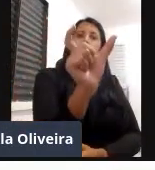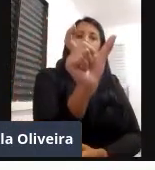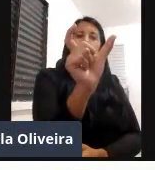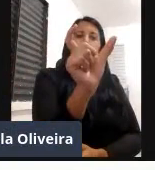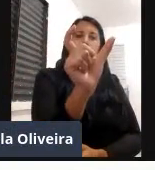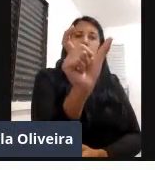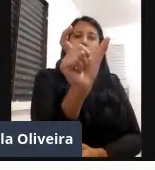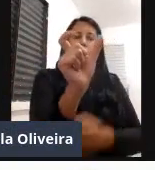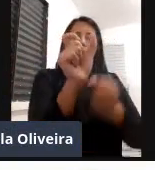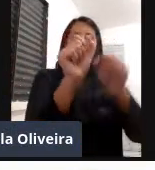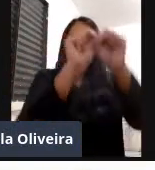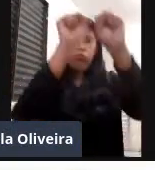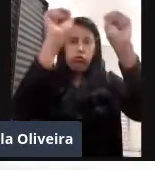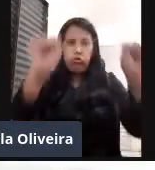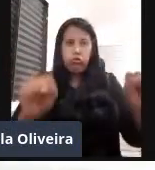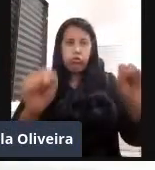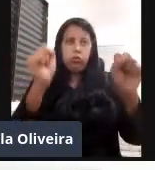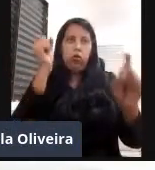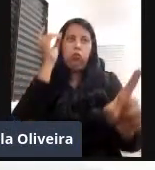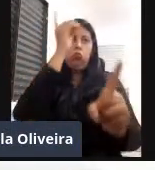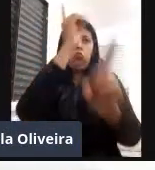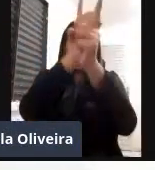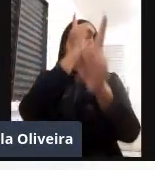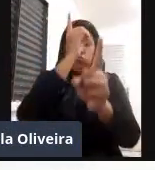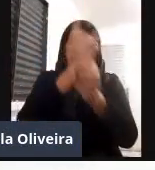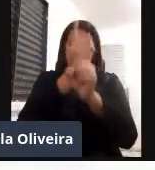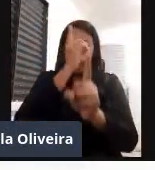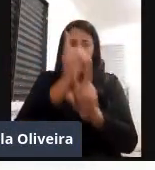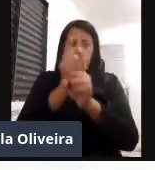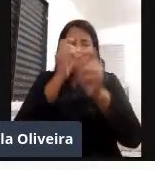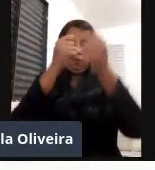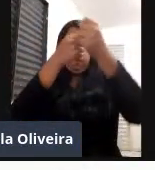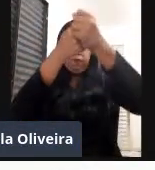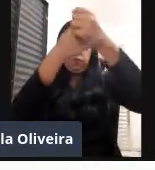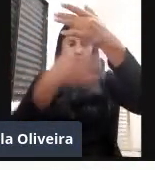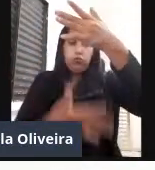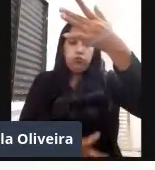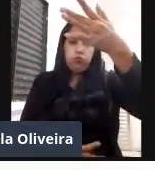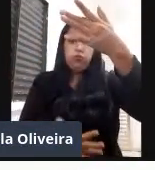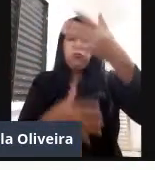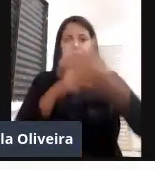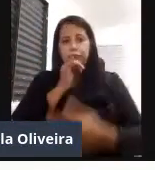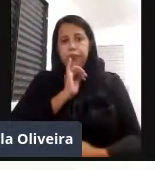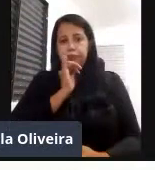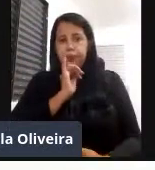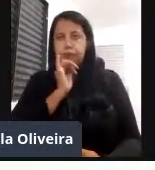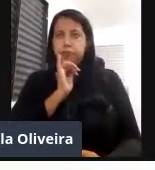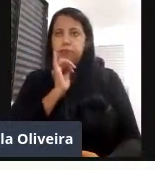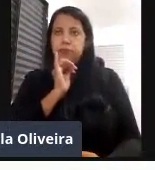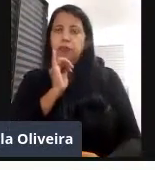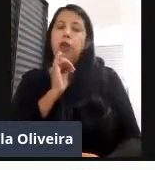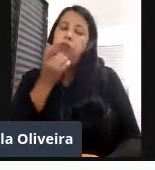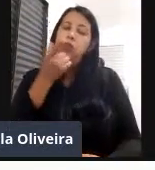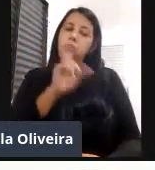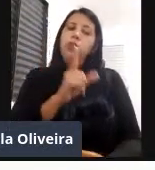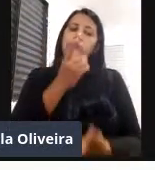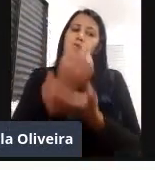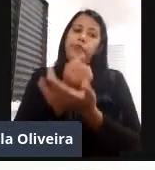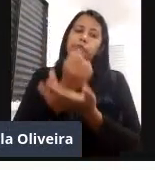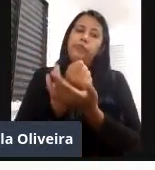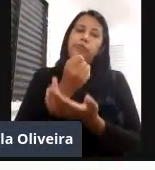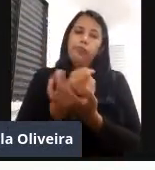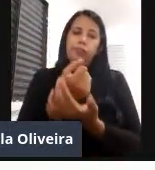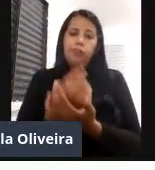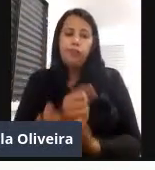o sistema conseguisse fazer um trucamento, vamos dizer assim, para recuperar esses materiais dessas